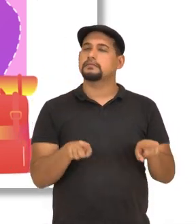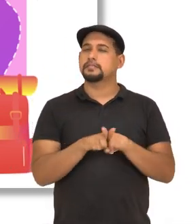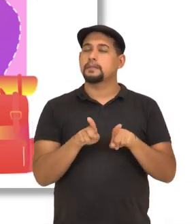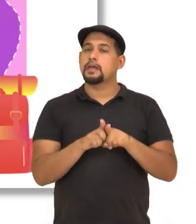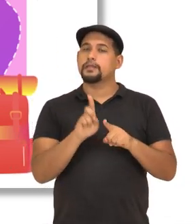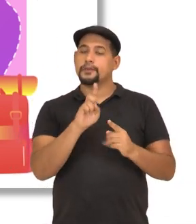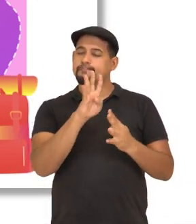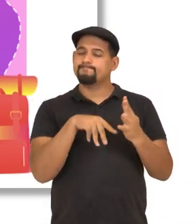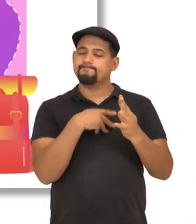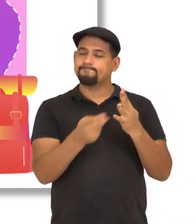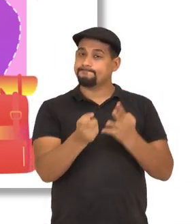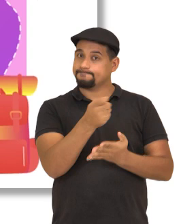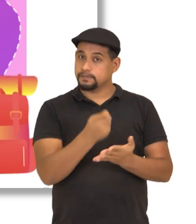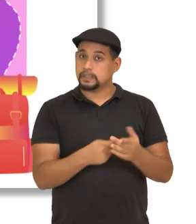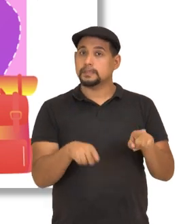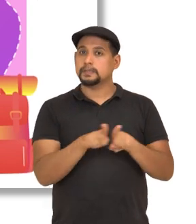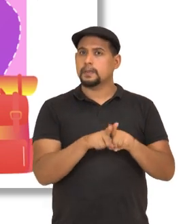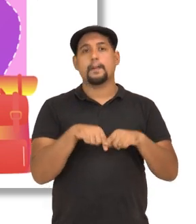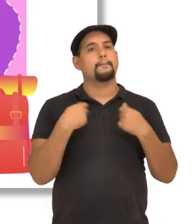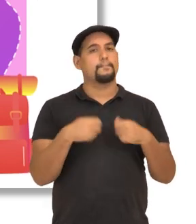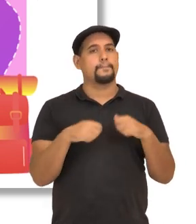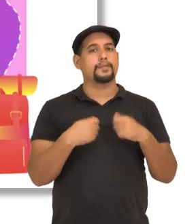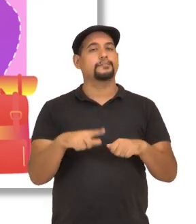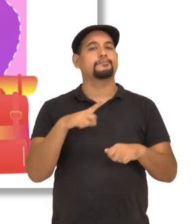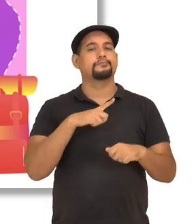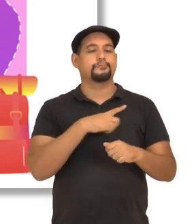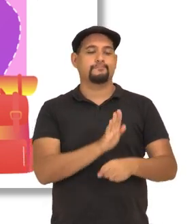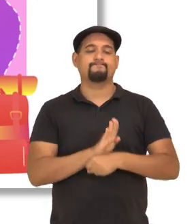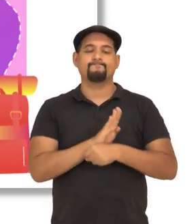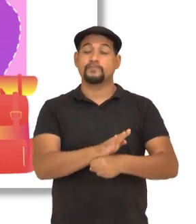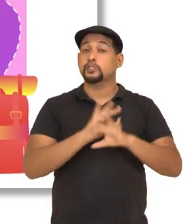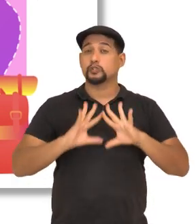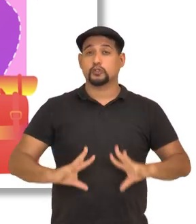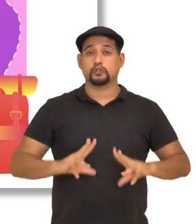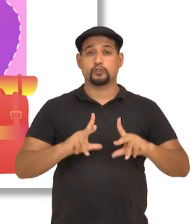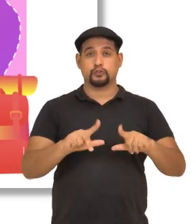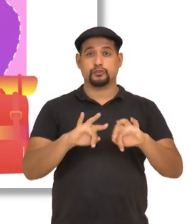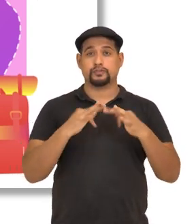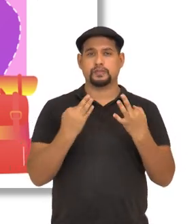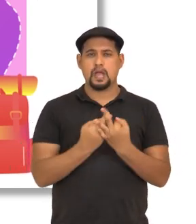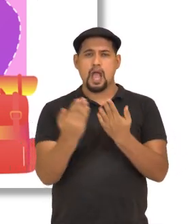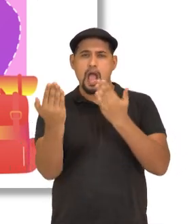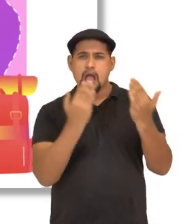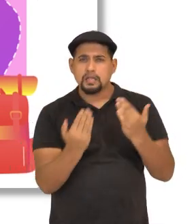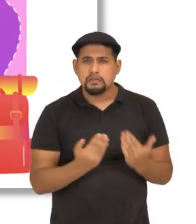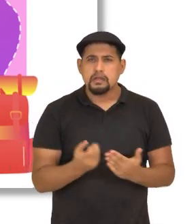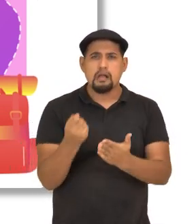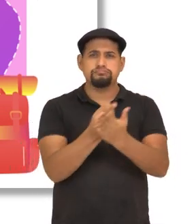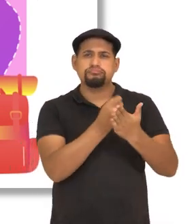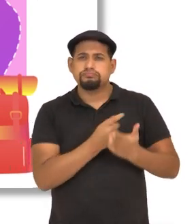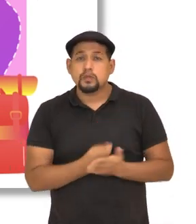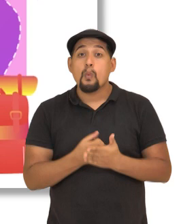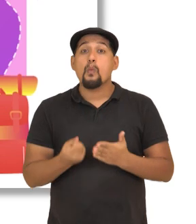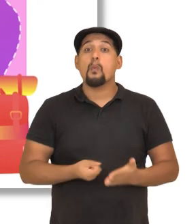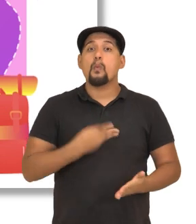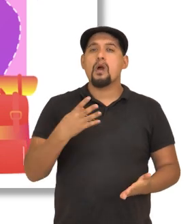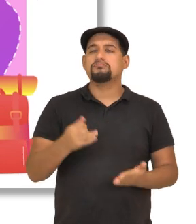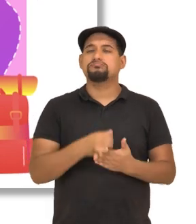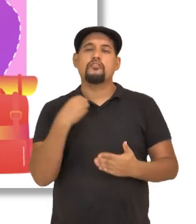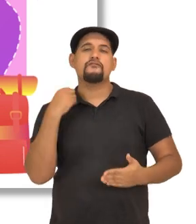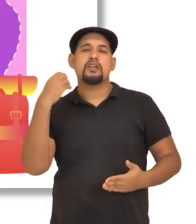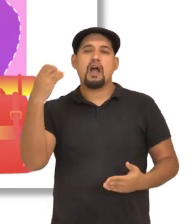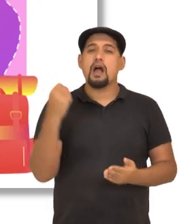no planejamento do orçamento familiar, que precisa da contribuição de todos. Ao analisar os gastos da viagem,